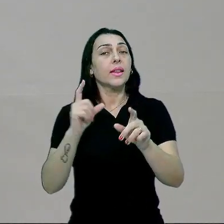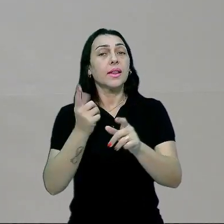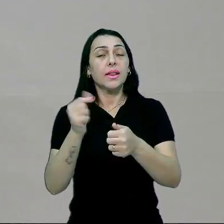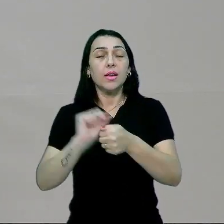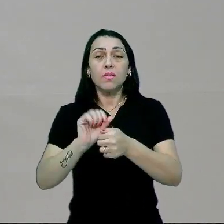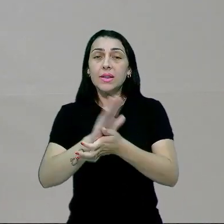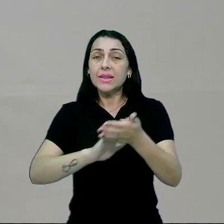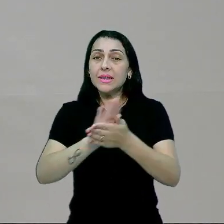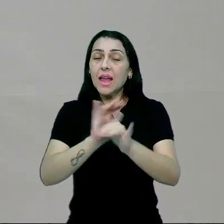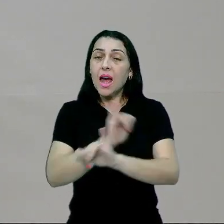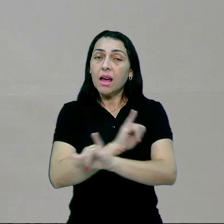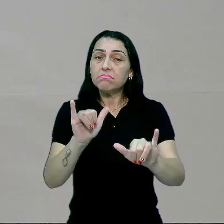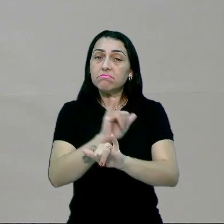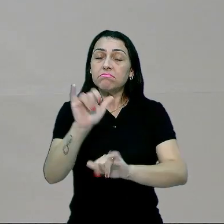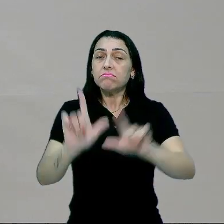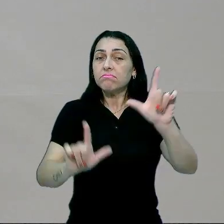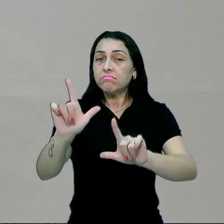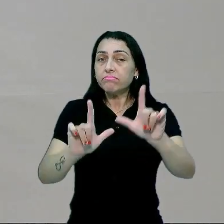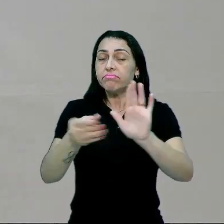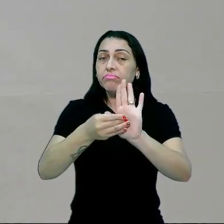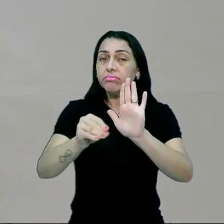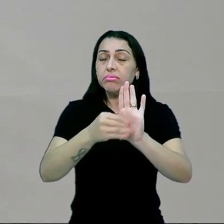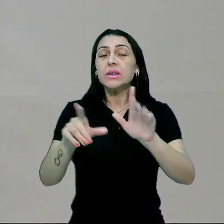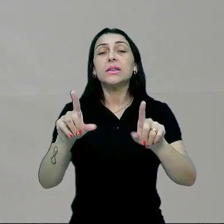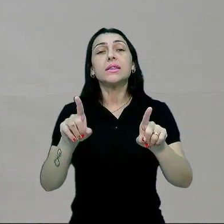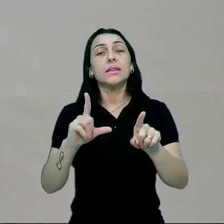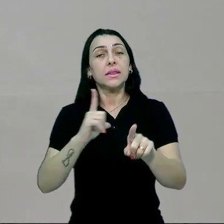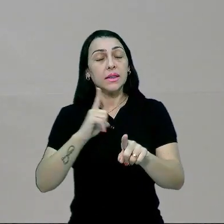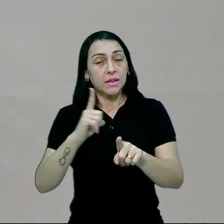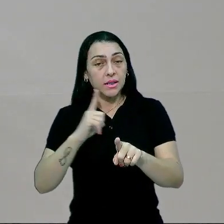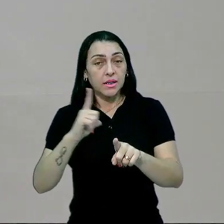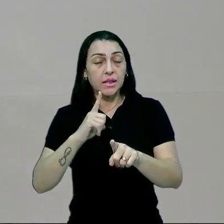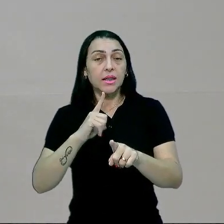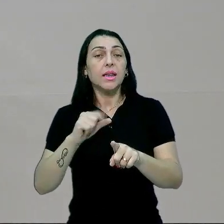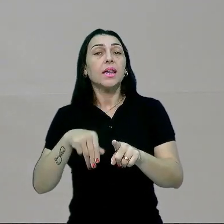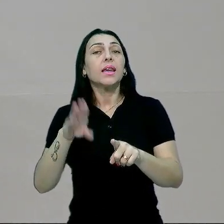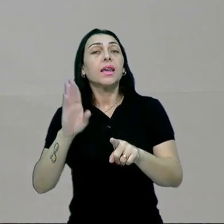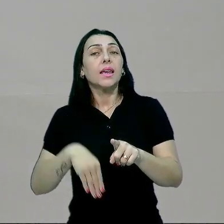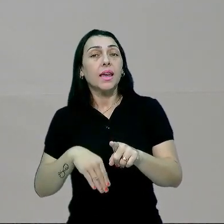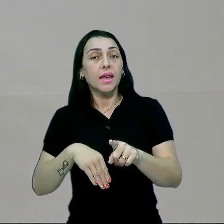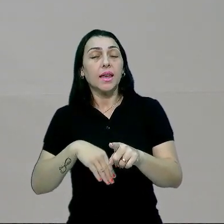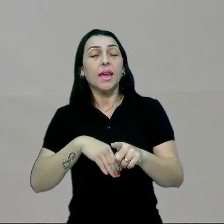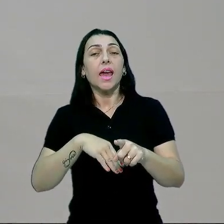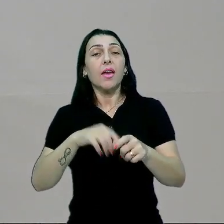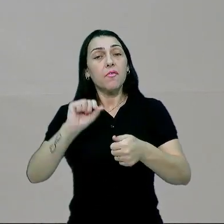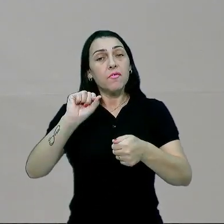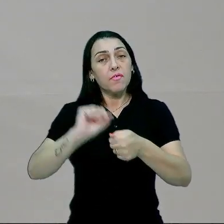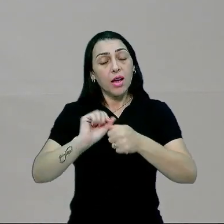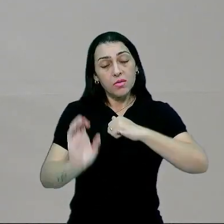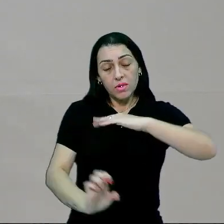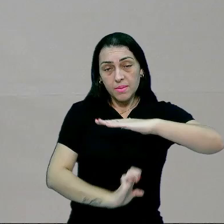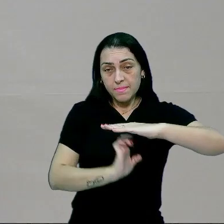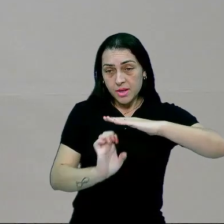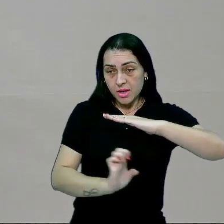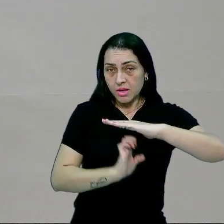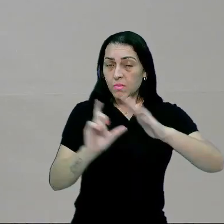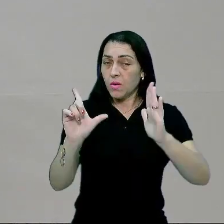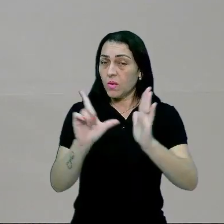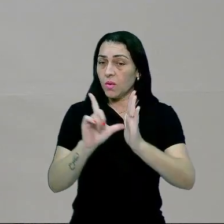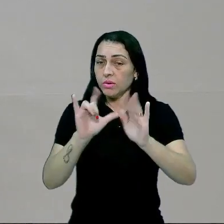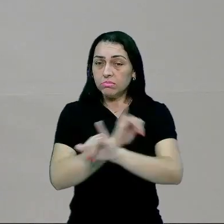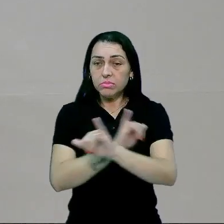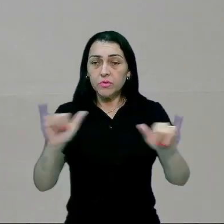ao fracasso. Quem empreita uma empresa, quem faz um negócio e